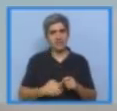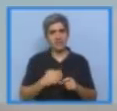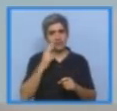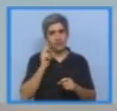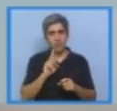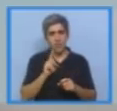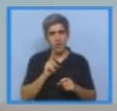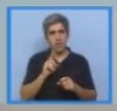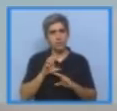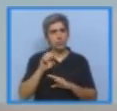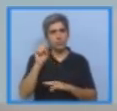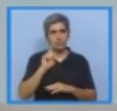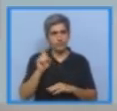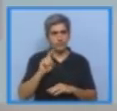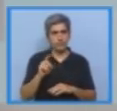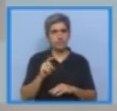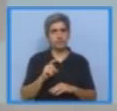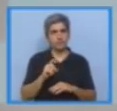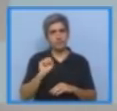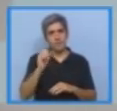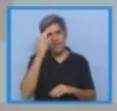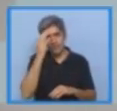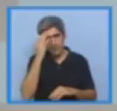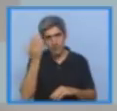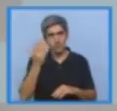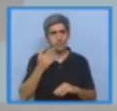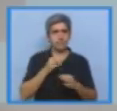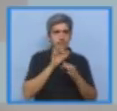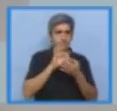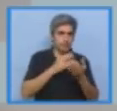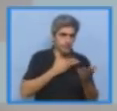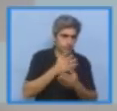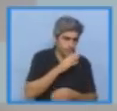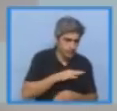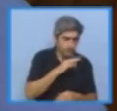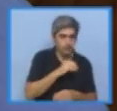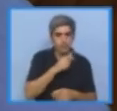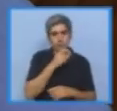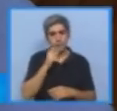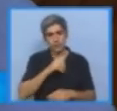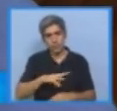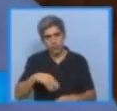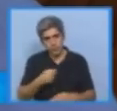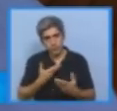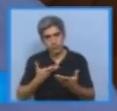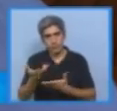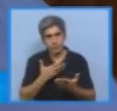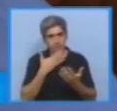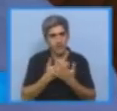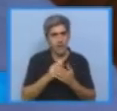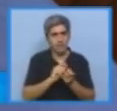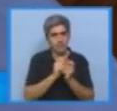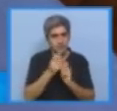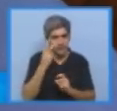será encontrado no sucesso, mas na sua capacidade de, na relação com a sua família, no seu compromisso com o mundo, gerar vida.